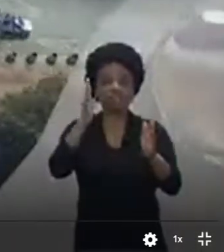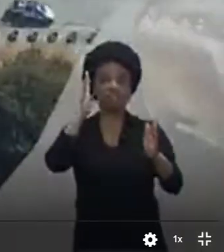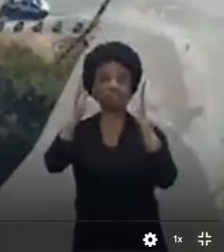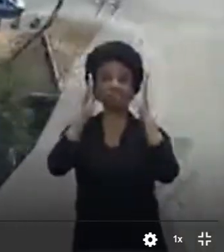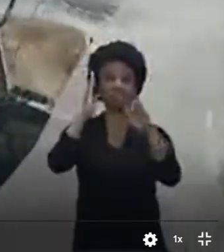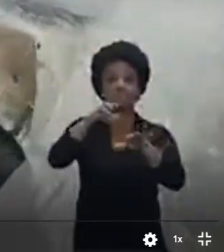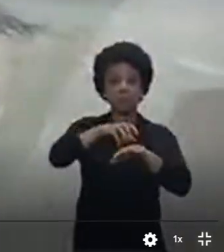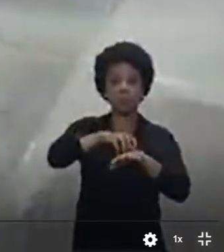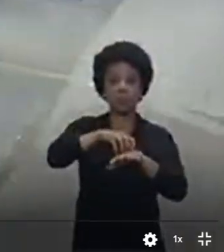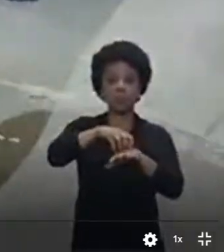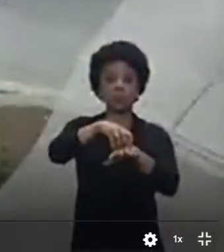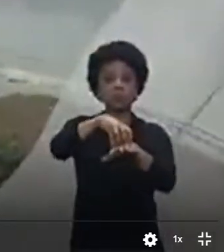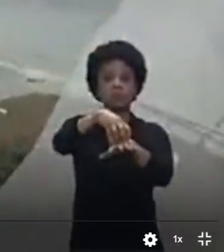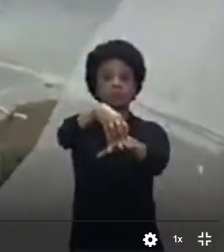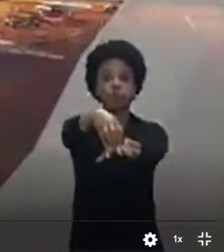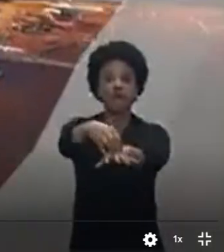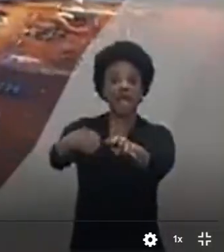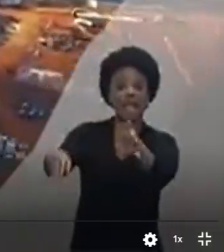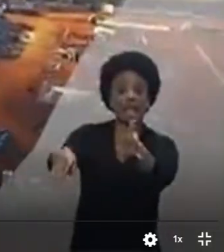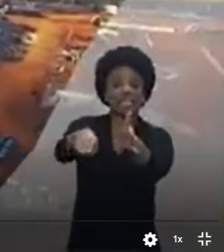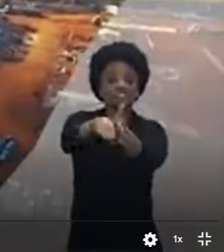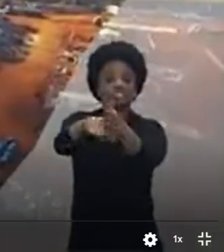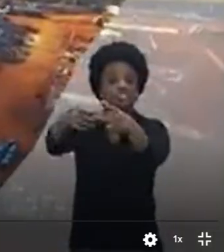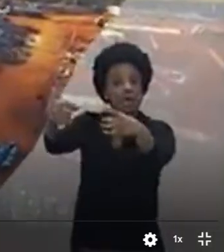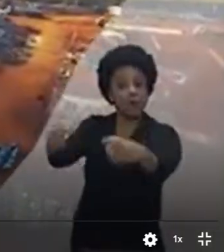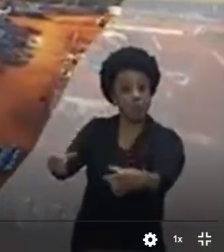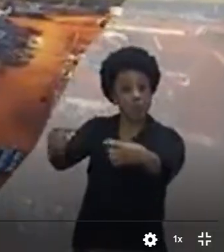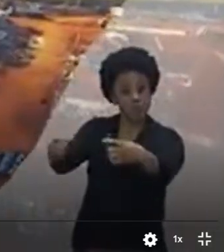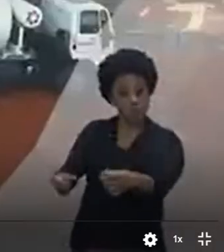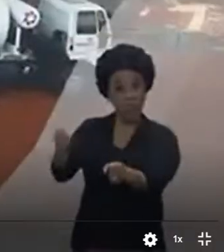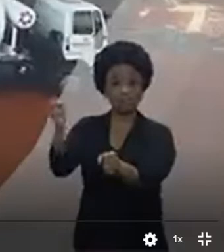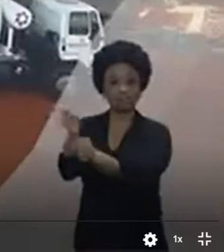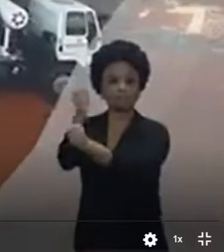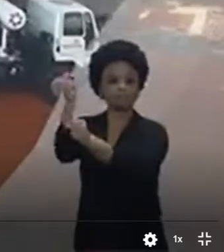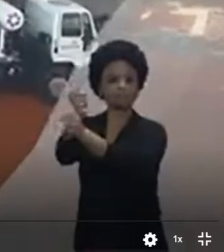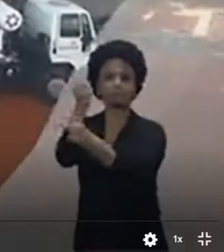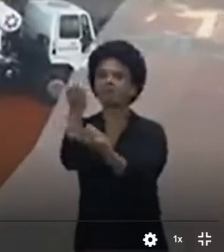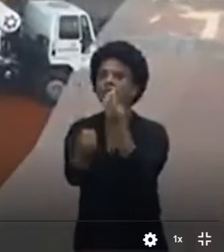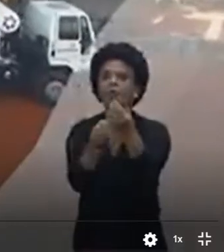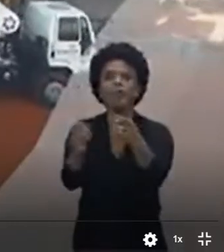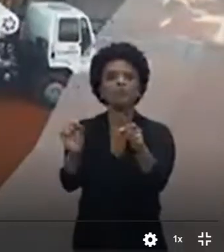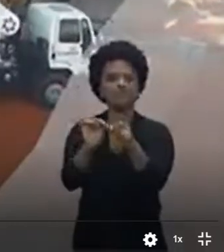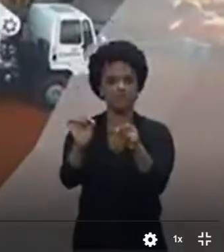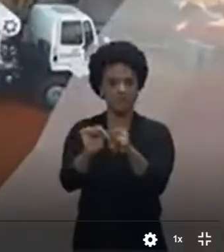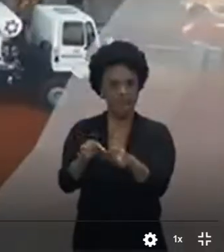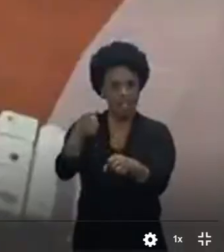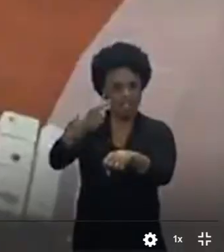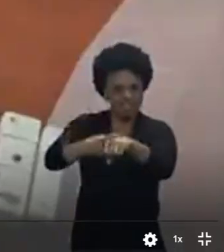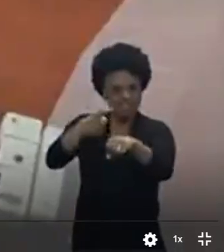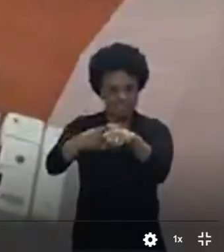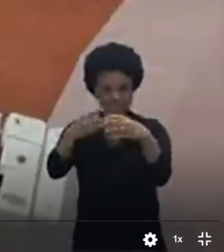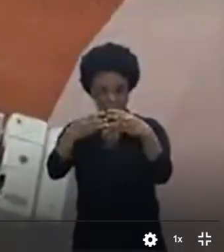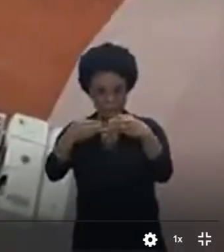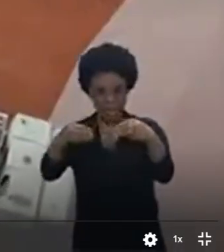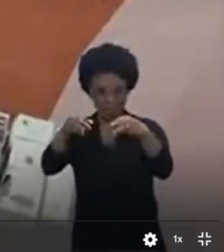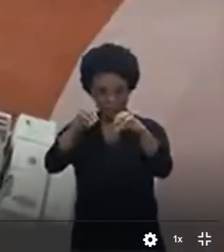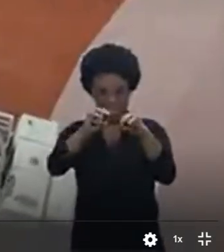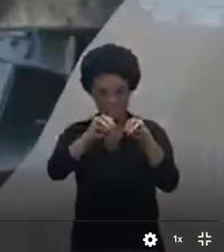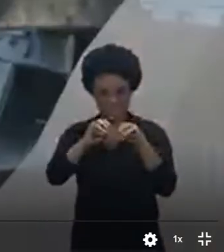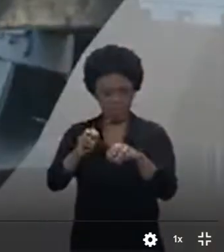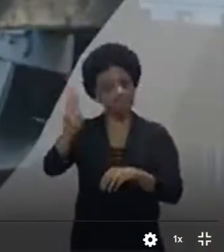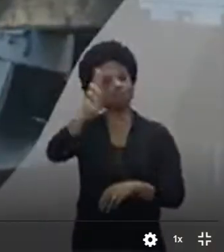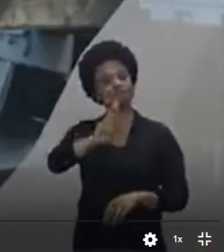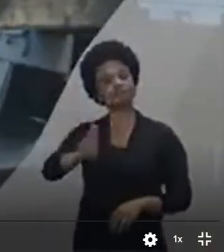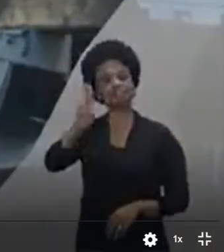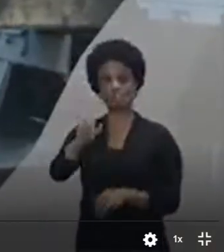produto saindo da usina de concretagem até o local da obra, onde o concreto será utilizado. Primeiro, é importante saber